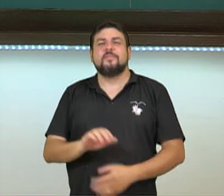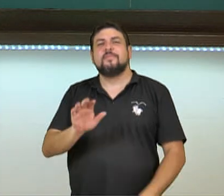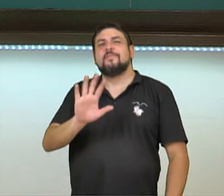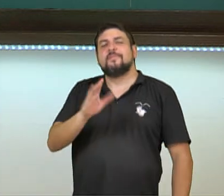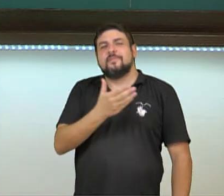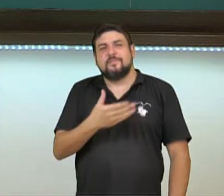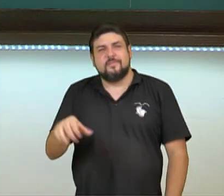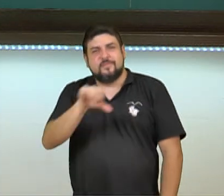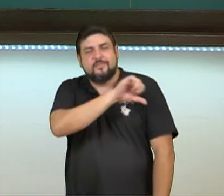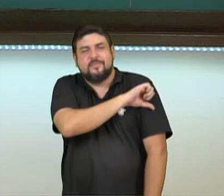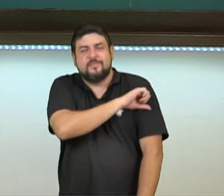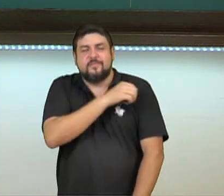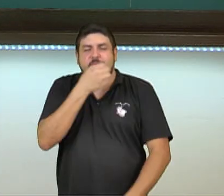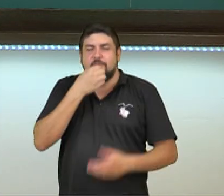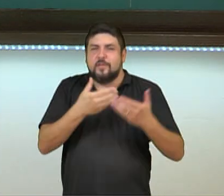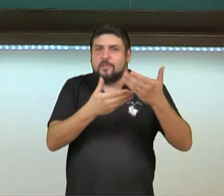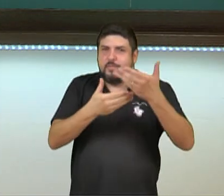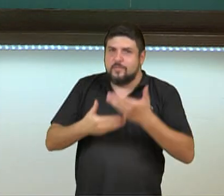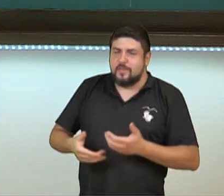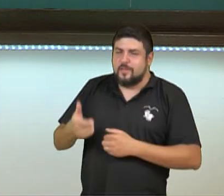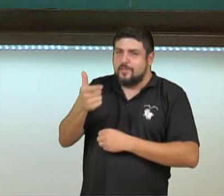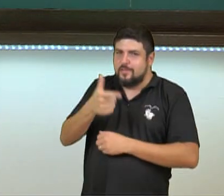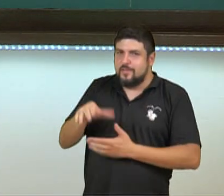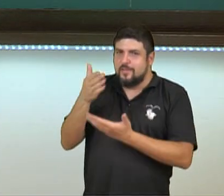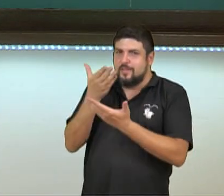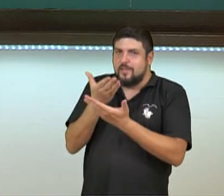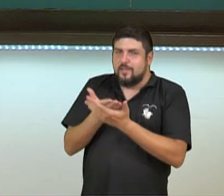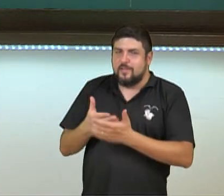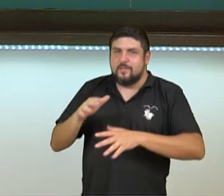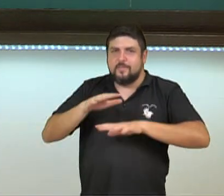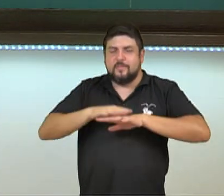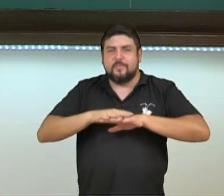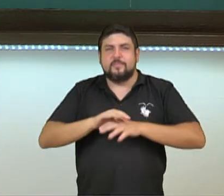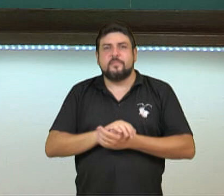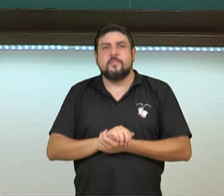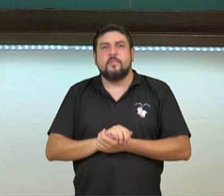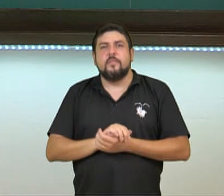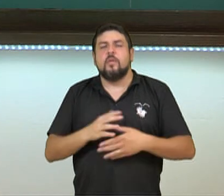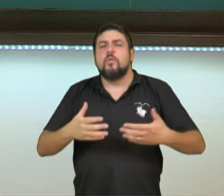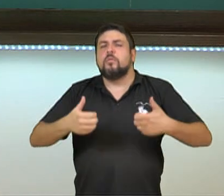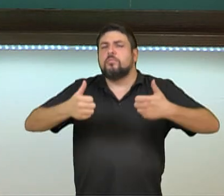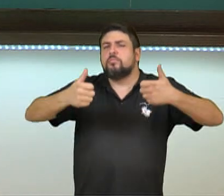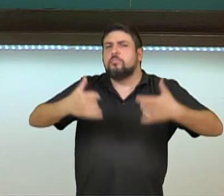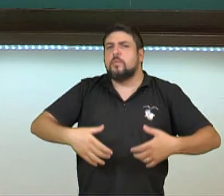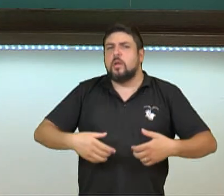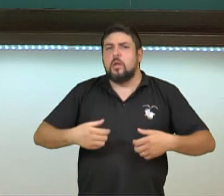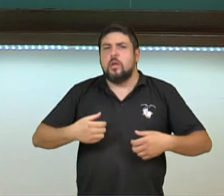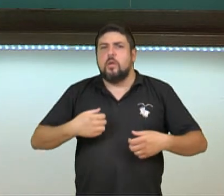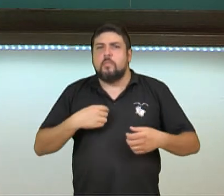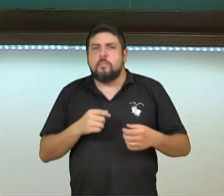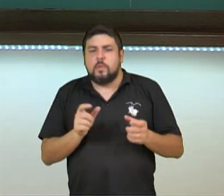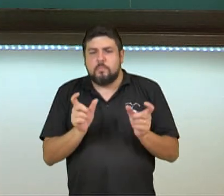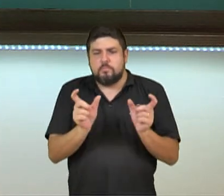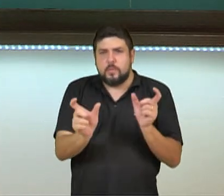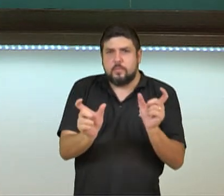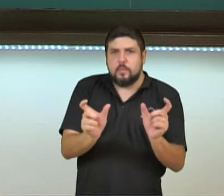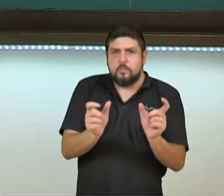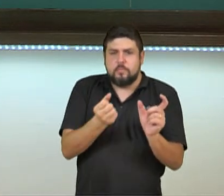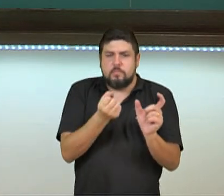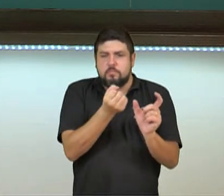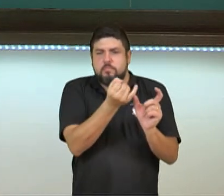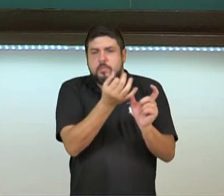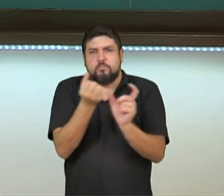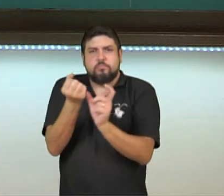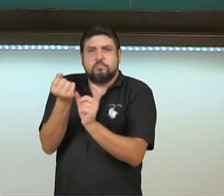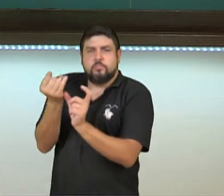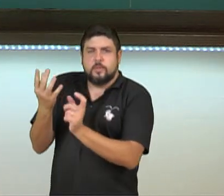estudantes do nono ano, sejam bem-vindos a mais uma aula de matemática. Hoje vamos falar sobre o quadrado da soma de dois termos. Pois é, pareceu